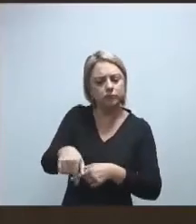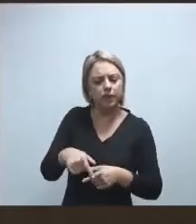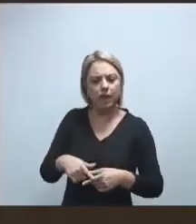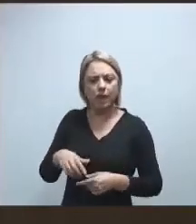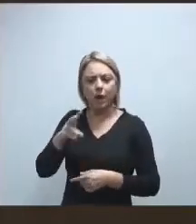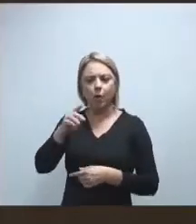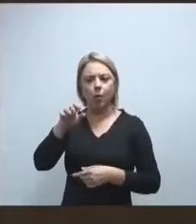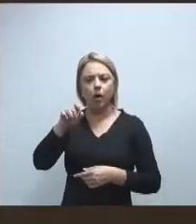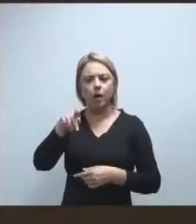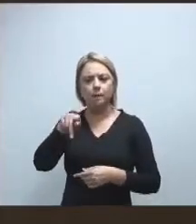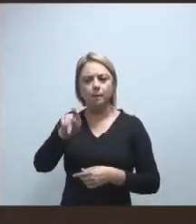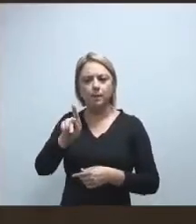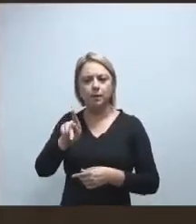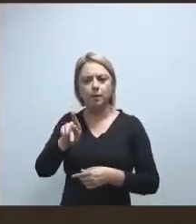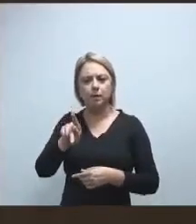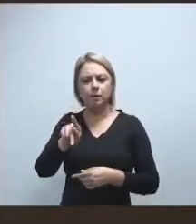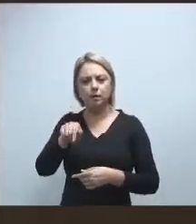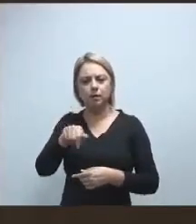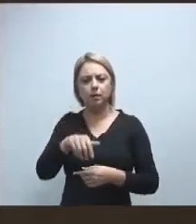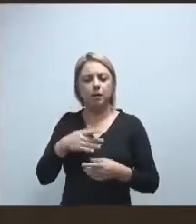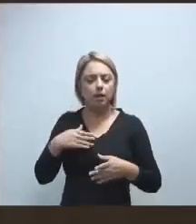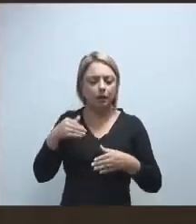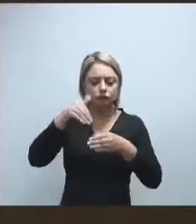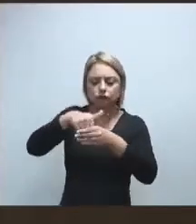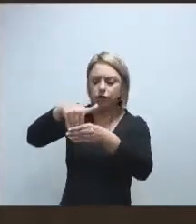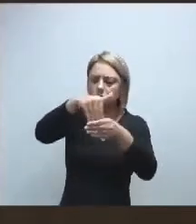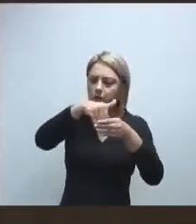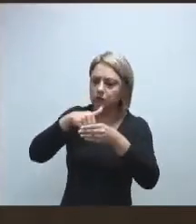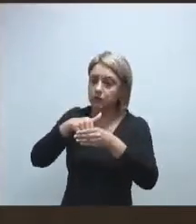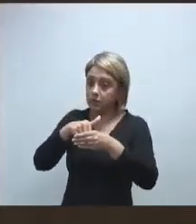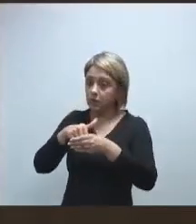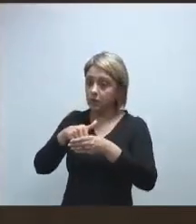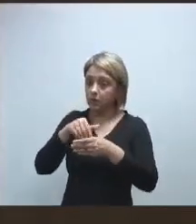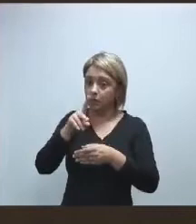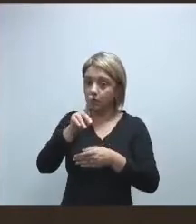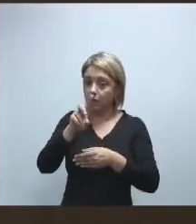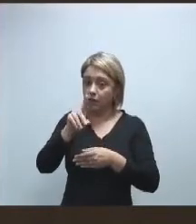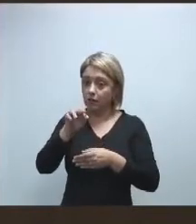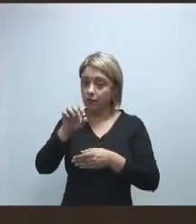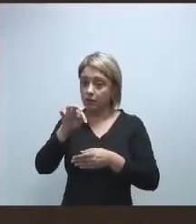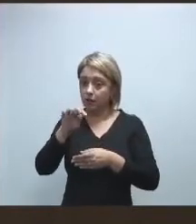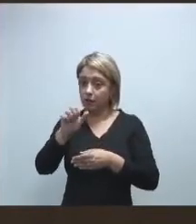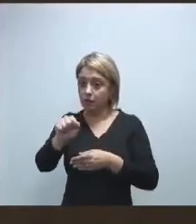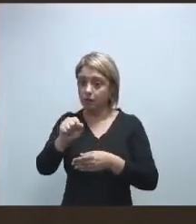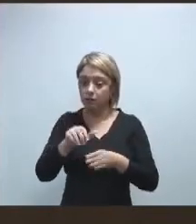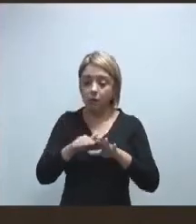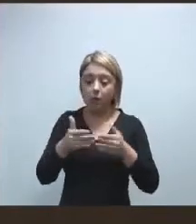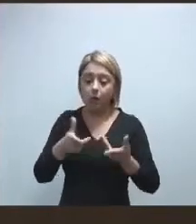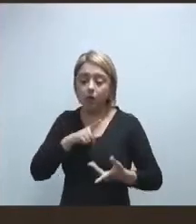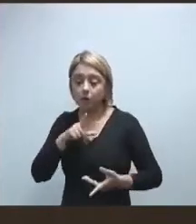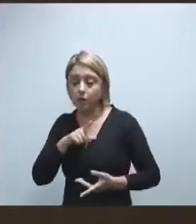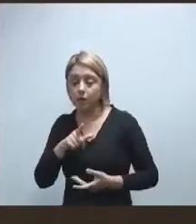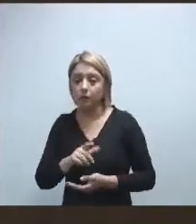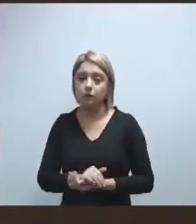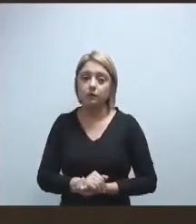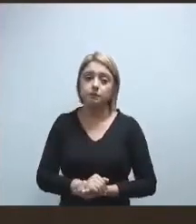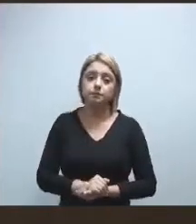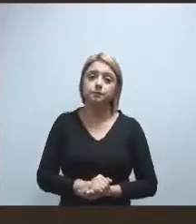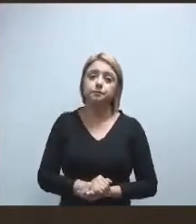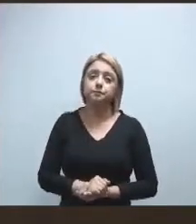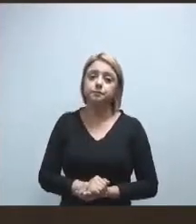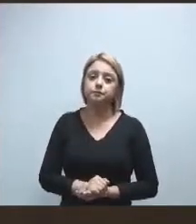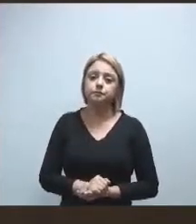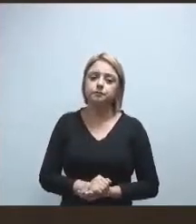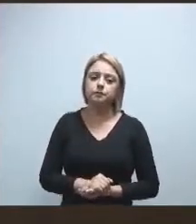conep participou diretamente da votação das diretas é quando houve a